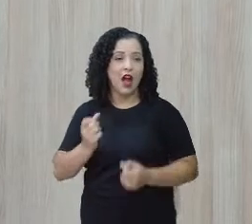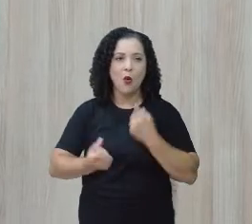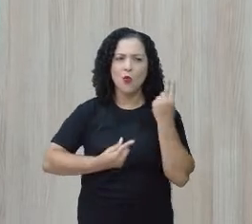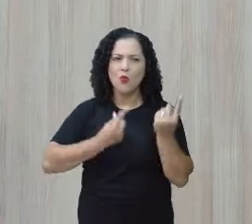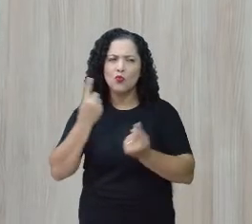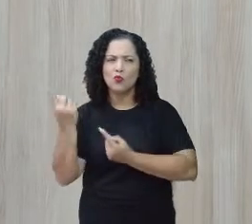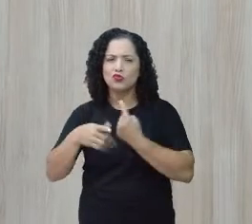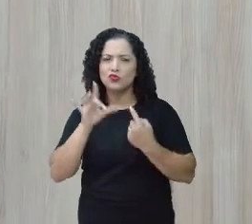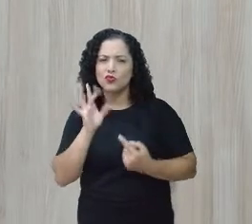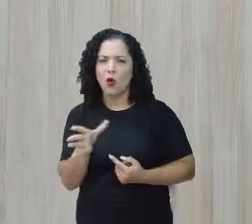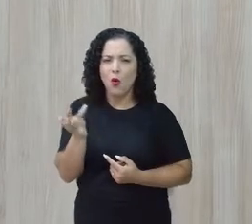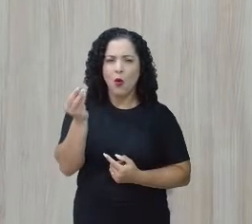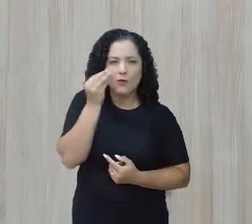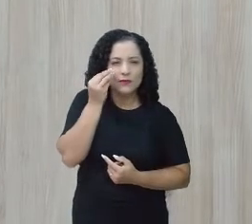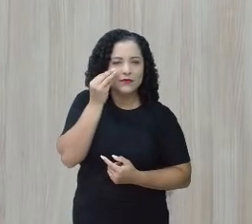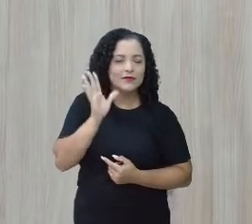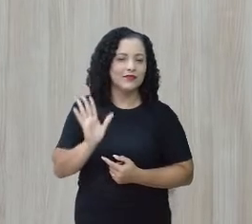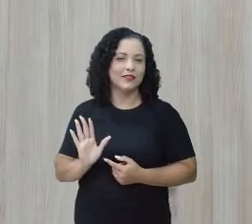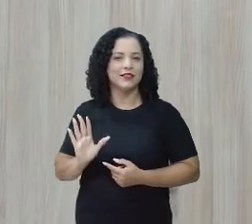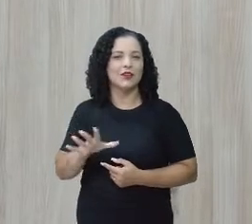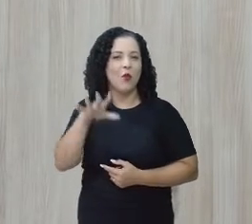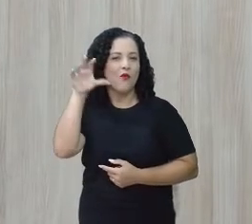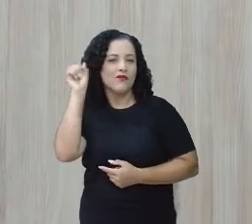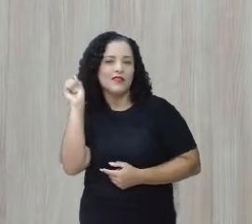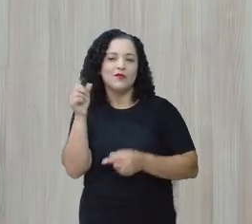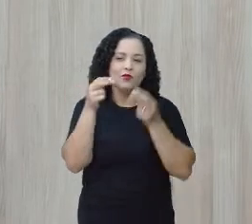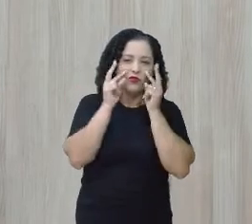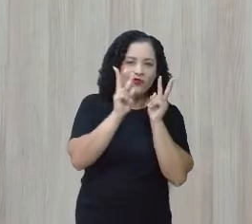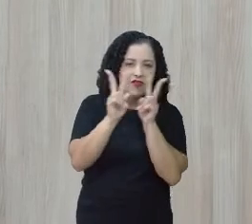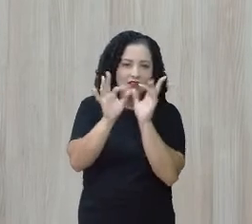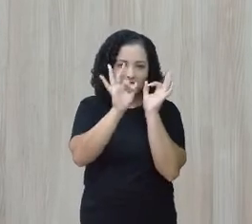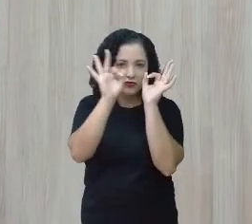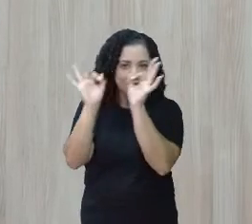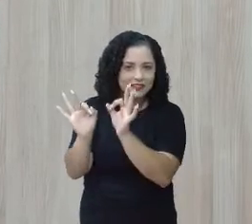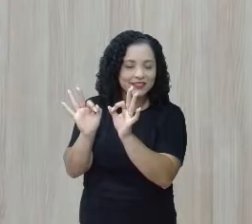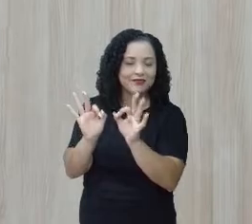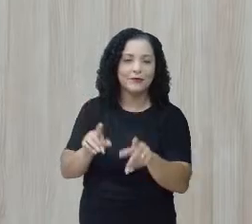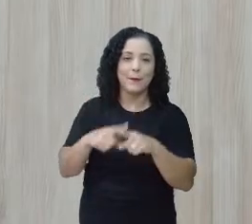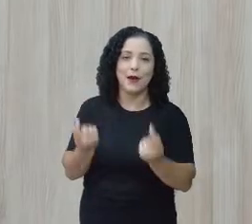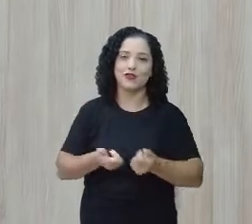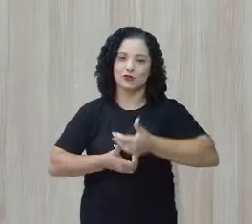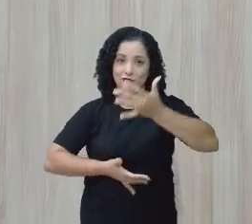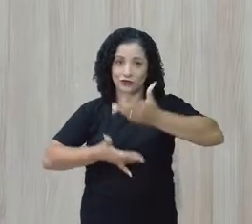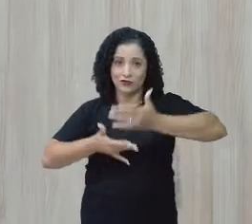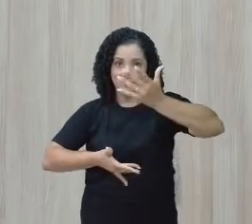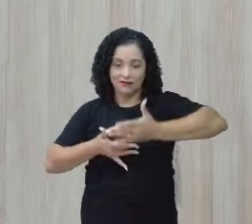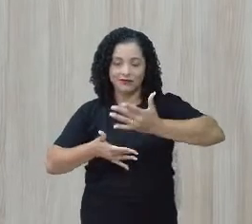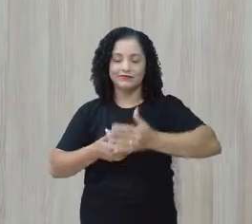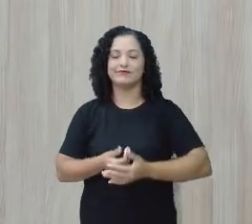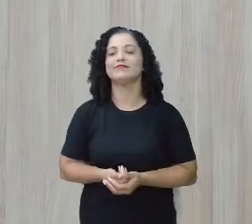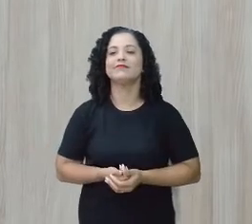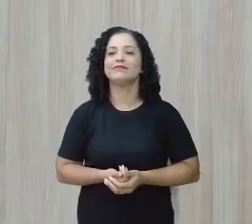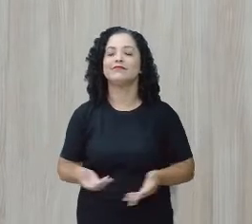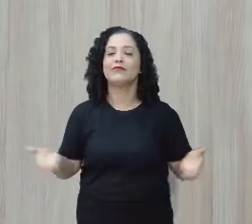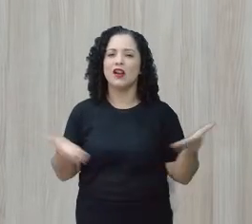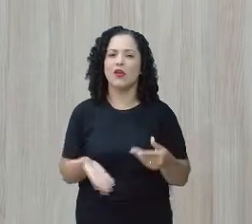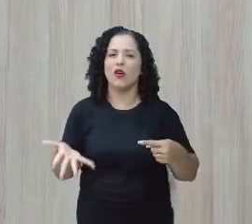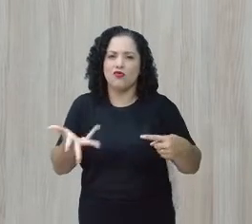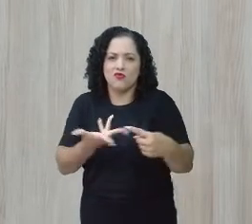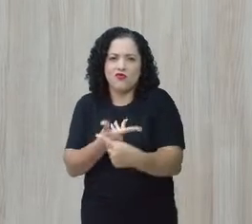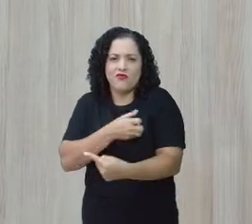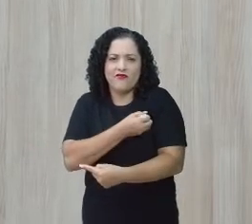só observando, né, escutando, olhando, mas vamos aí no chat. Esse conjunto de perguntas que eu vou fazer